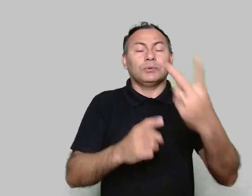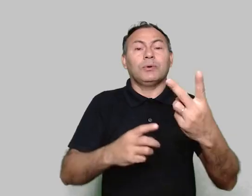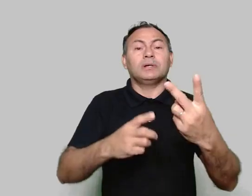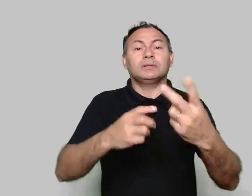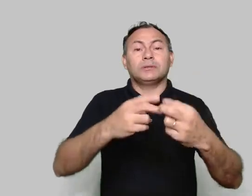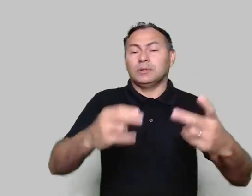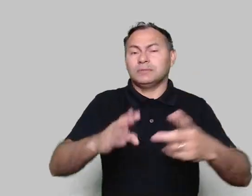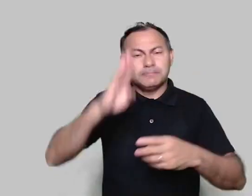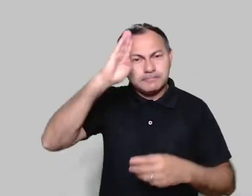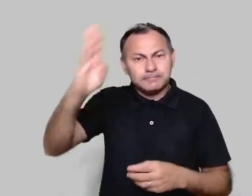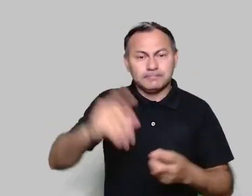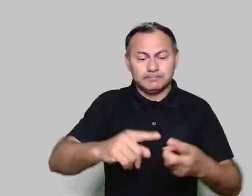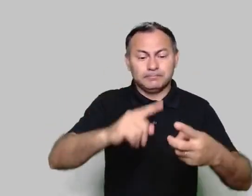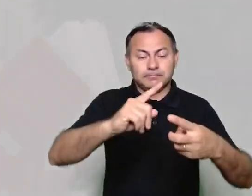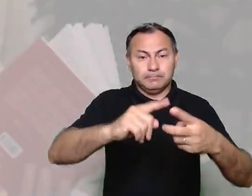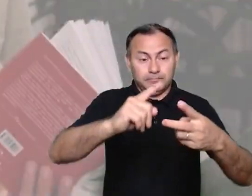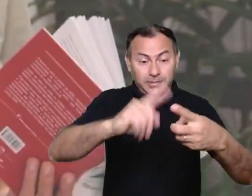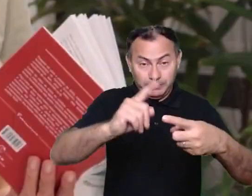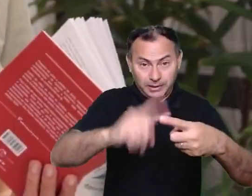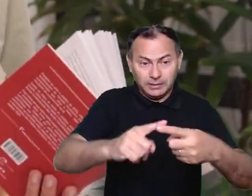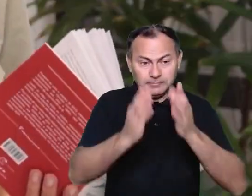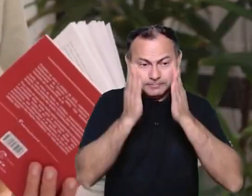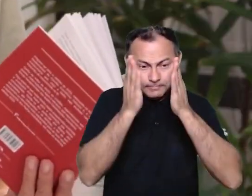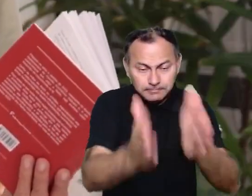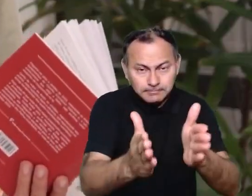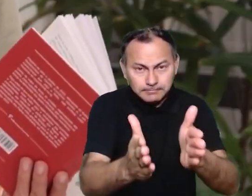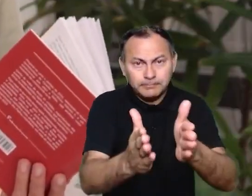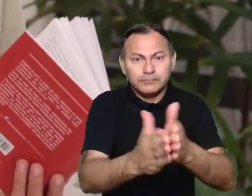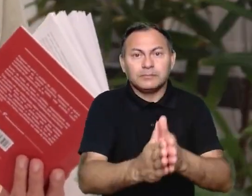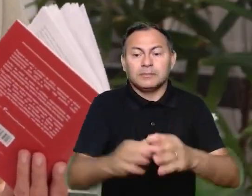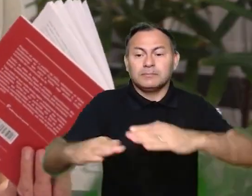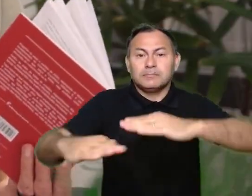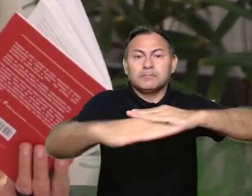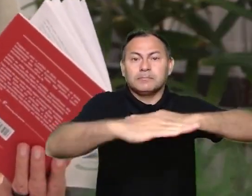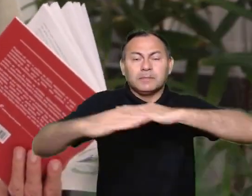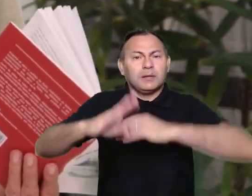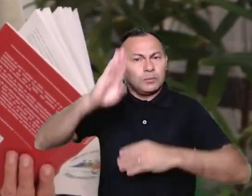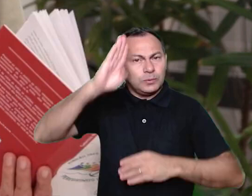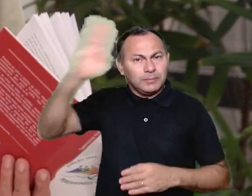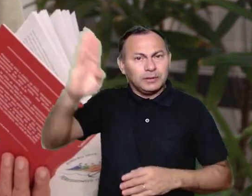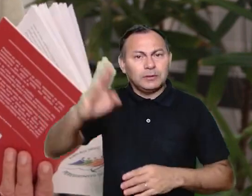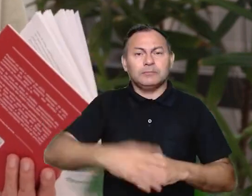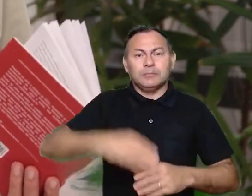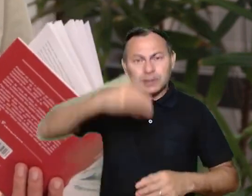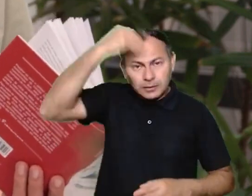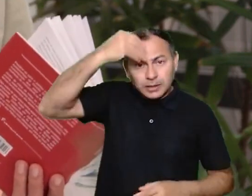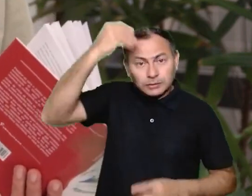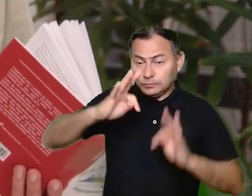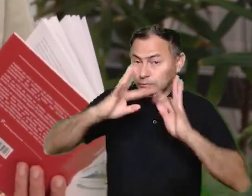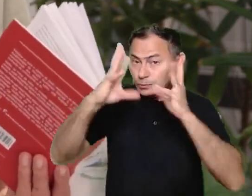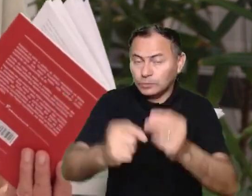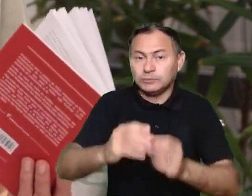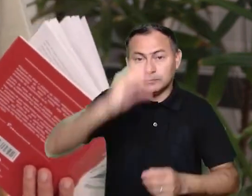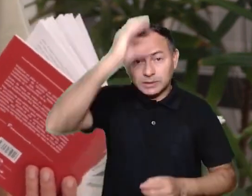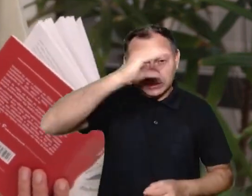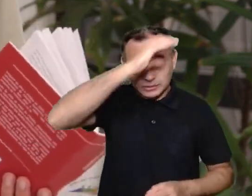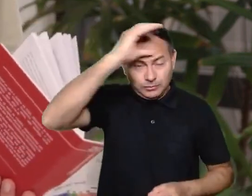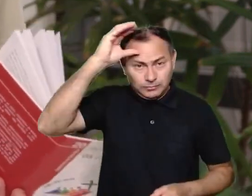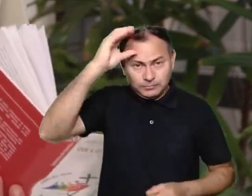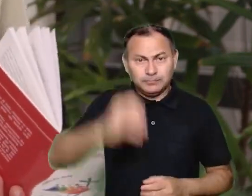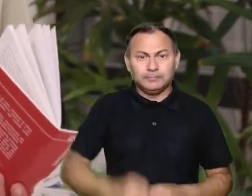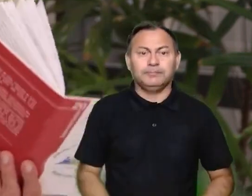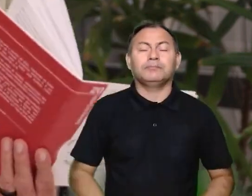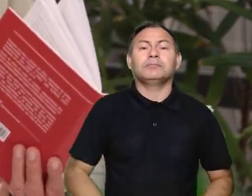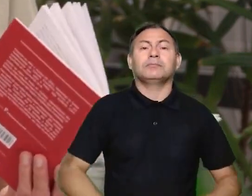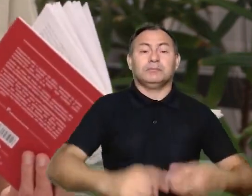dois motivos principais. Primeiro, que frisa bem a igualdade fundamental. Pelo batismo, todos